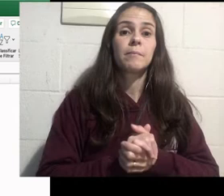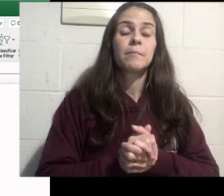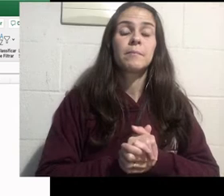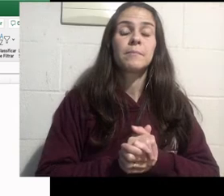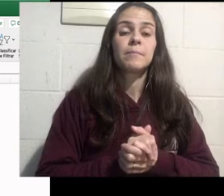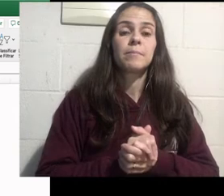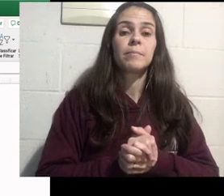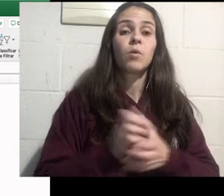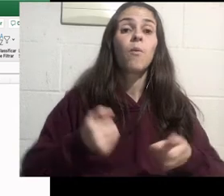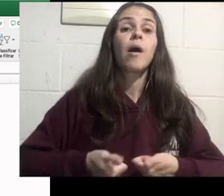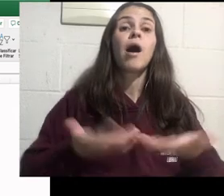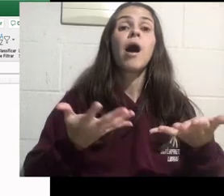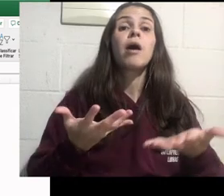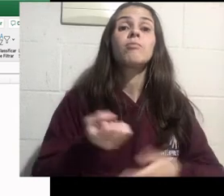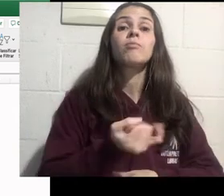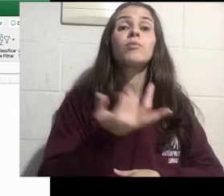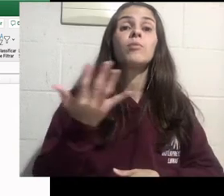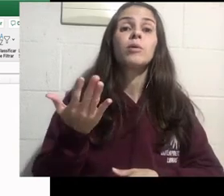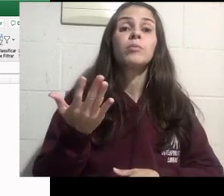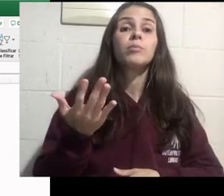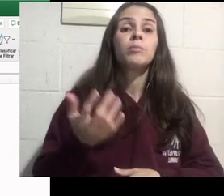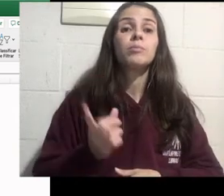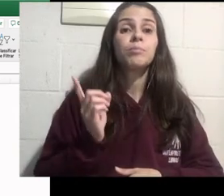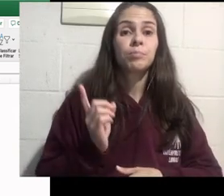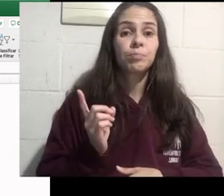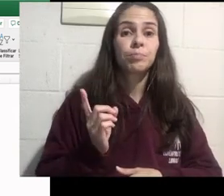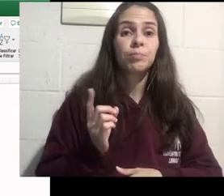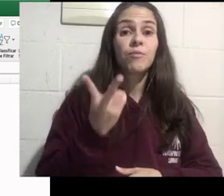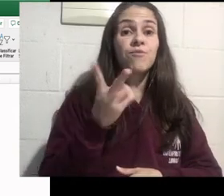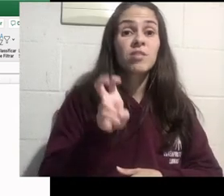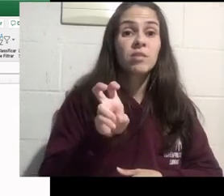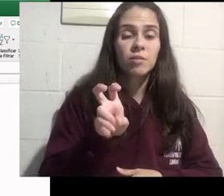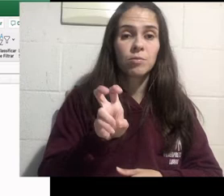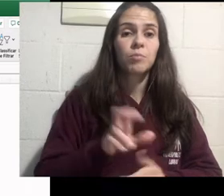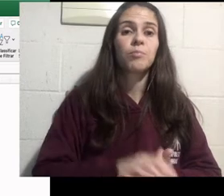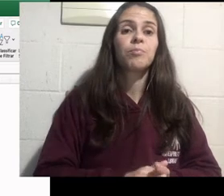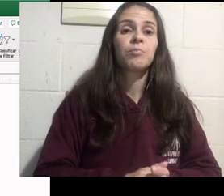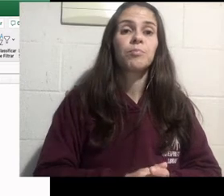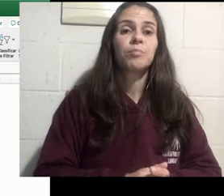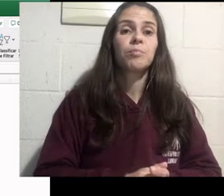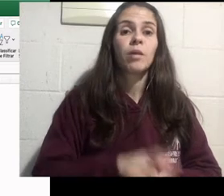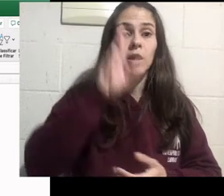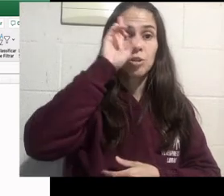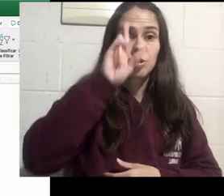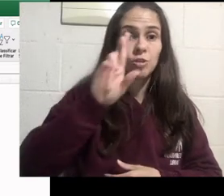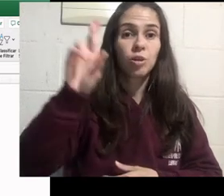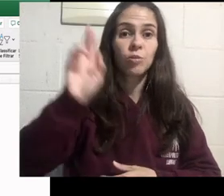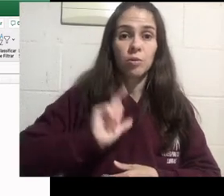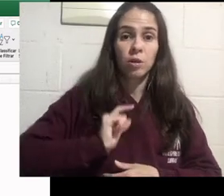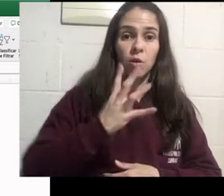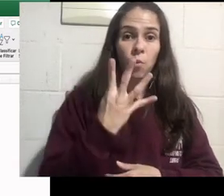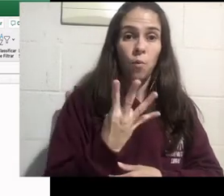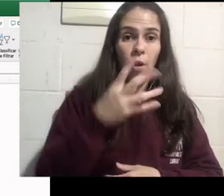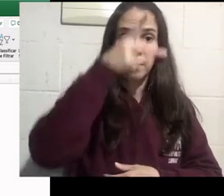inicialmente que teríamos. Então, o gasto total com salários dos presidentes é 25 do presidente. Diretores, então vou ter